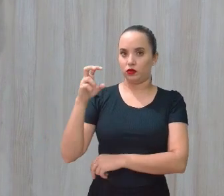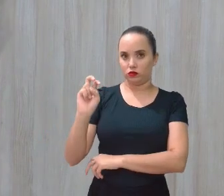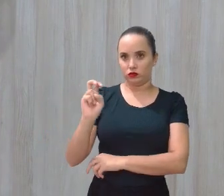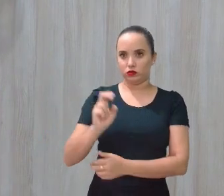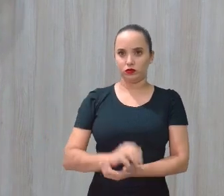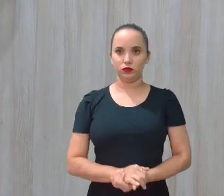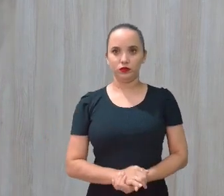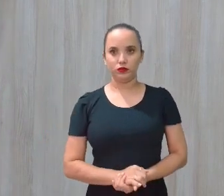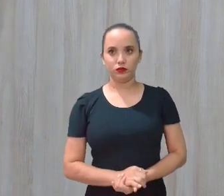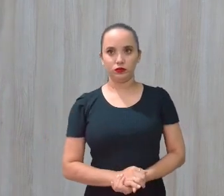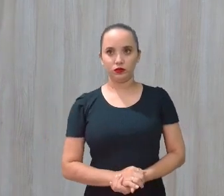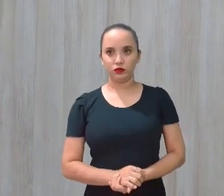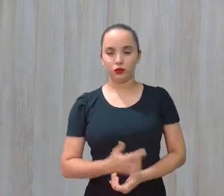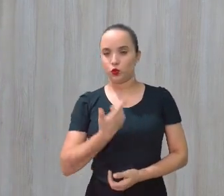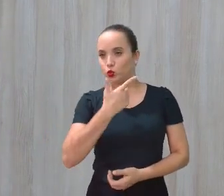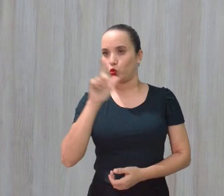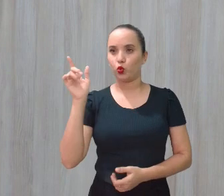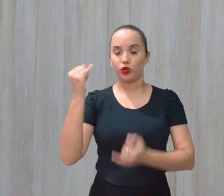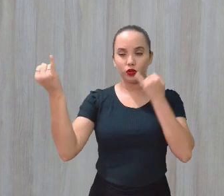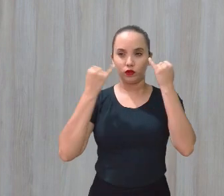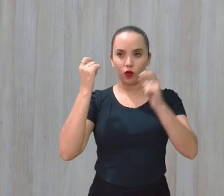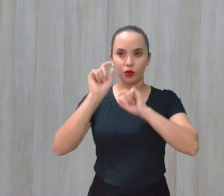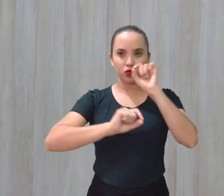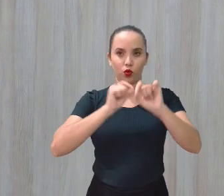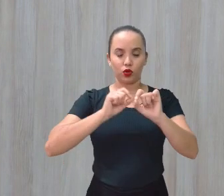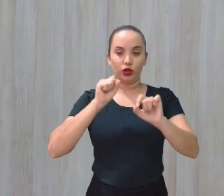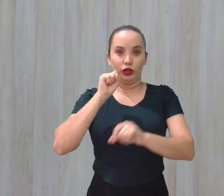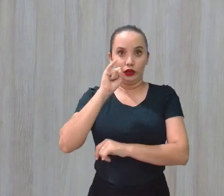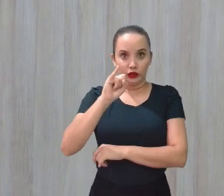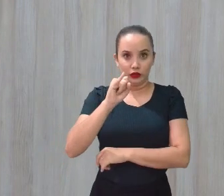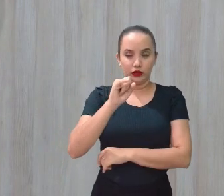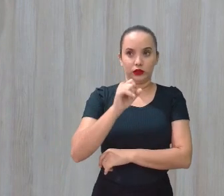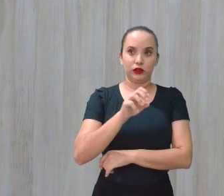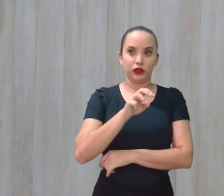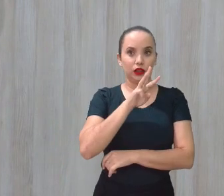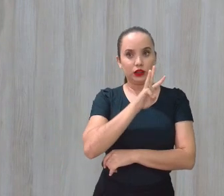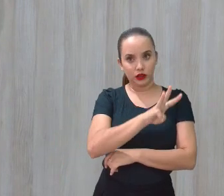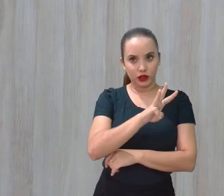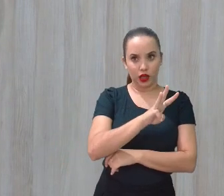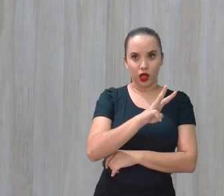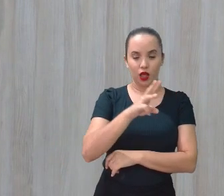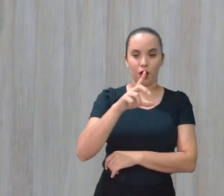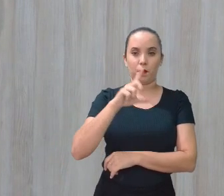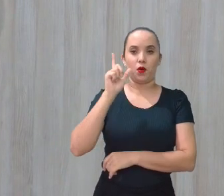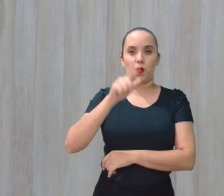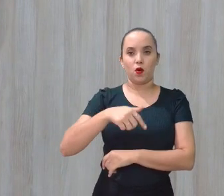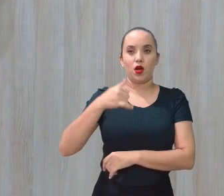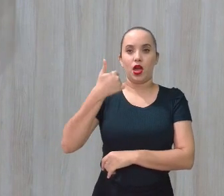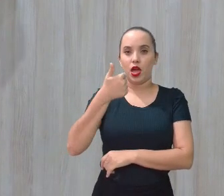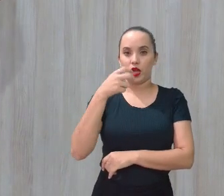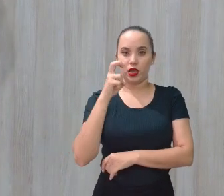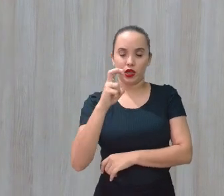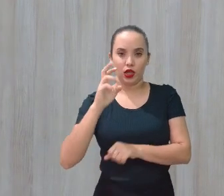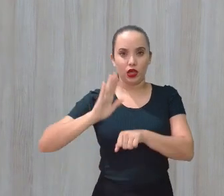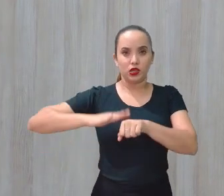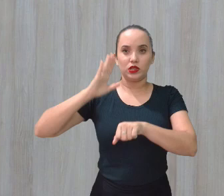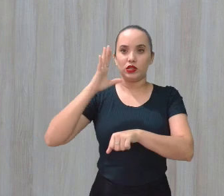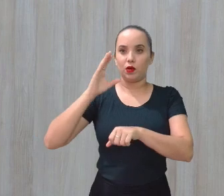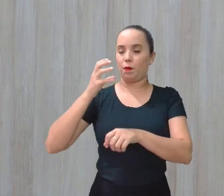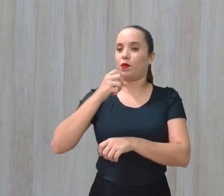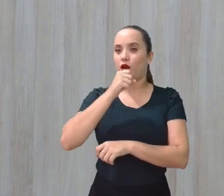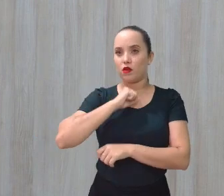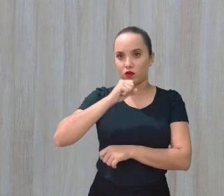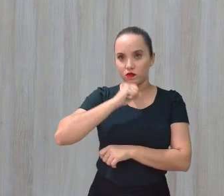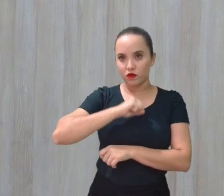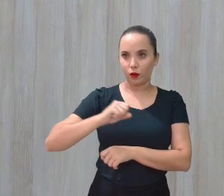outra informação, quando eu digo, se Billy é 15 anos mais velho do que Bia. Tem várias formas de escrever isso daí, tá certo? Mas eu estou escrevendo assim,